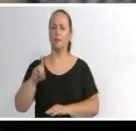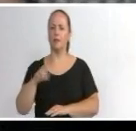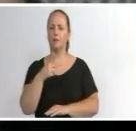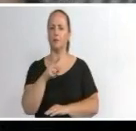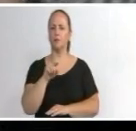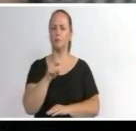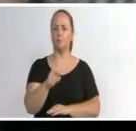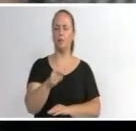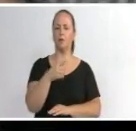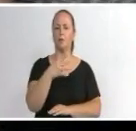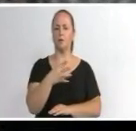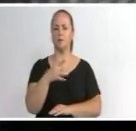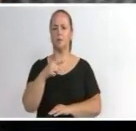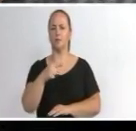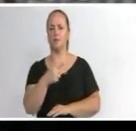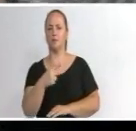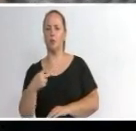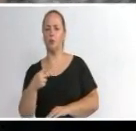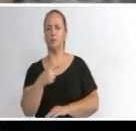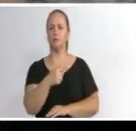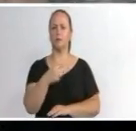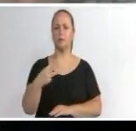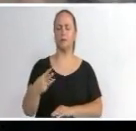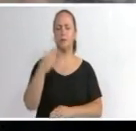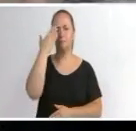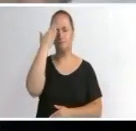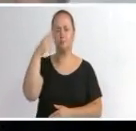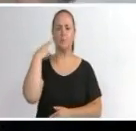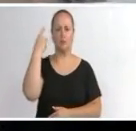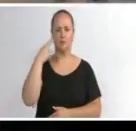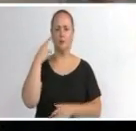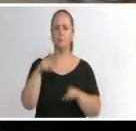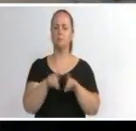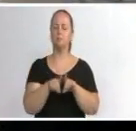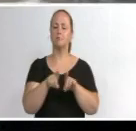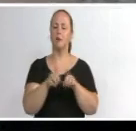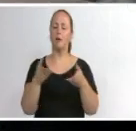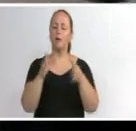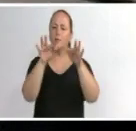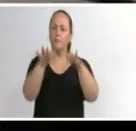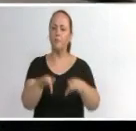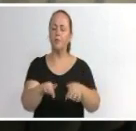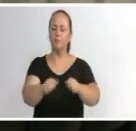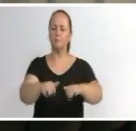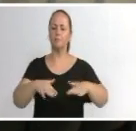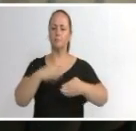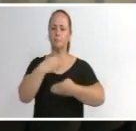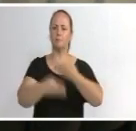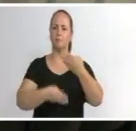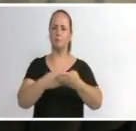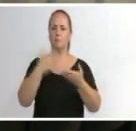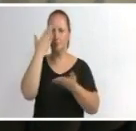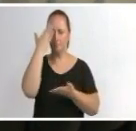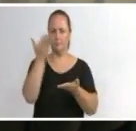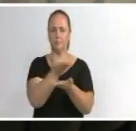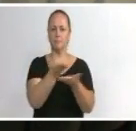2472 e 2473. Obrigado, senhores vereadores. Encerrada a nossa sessão extraordinária. Obrigado a todos que nos